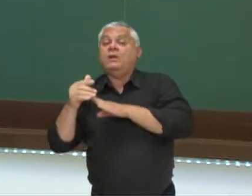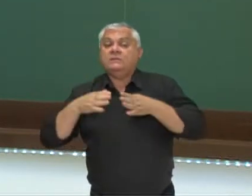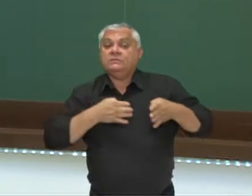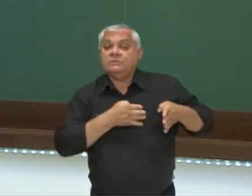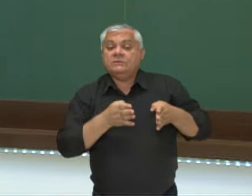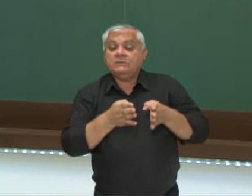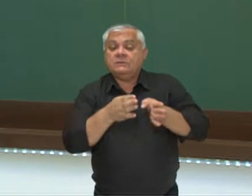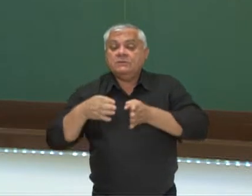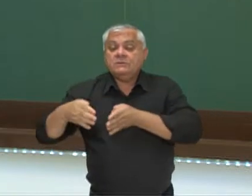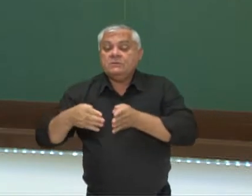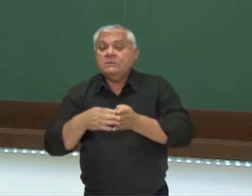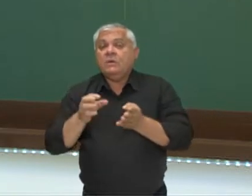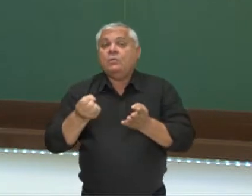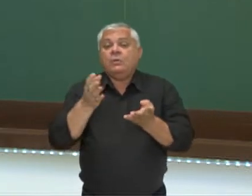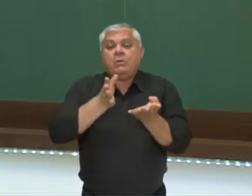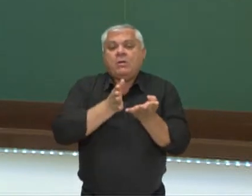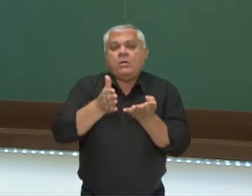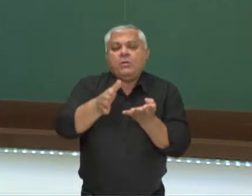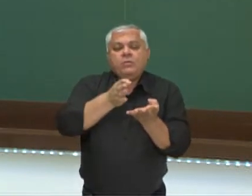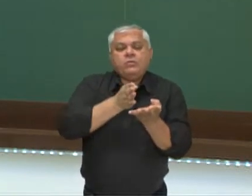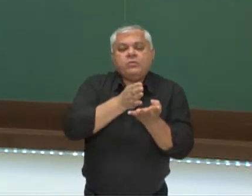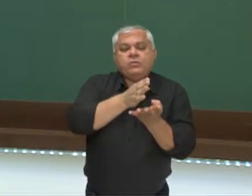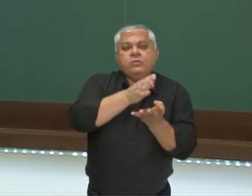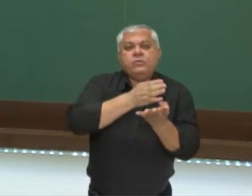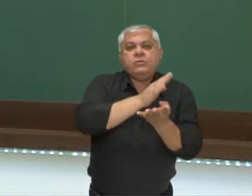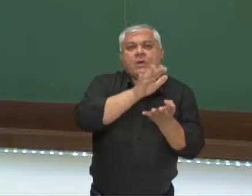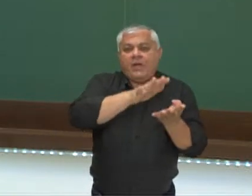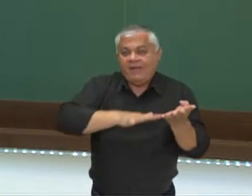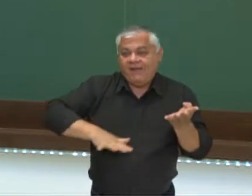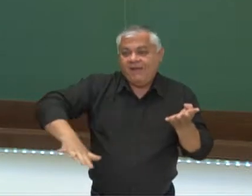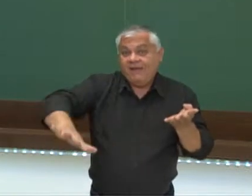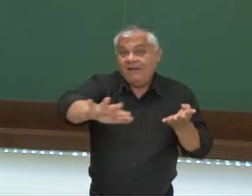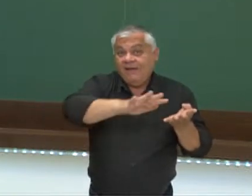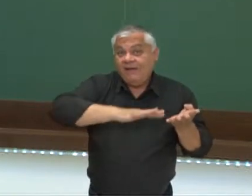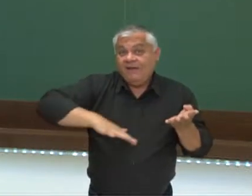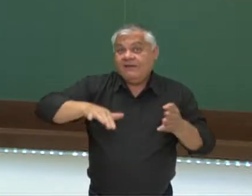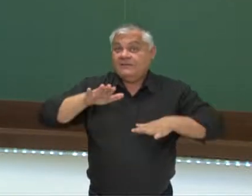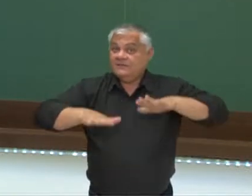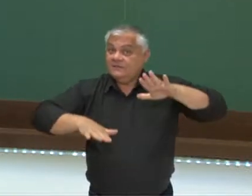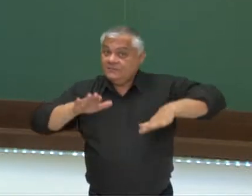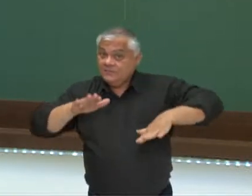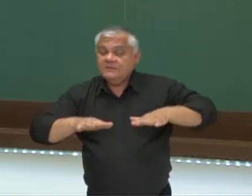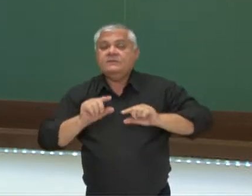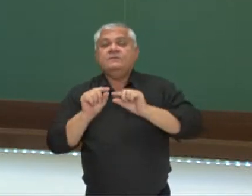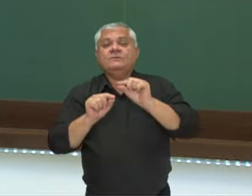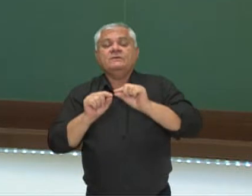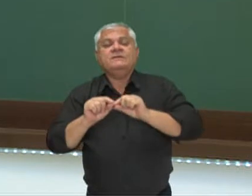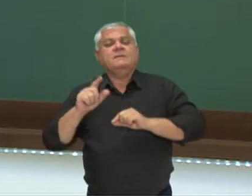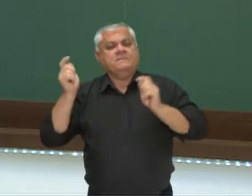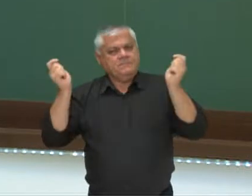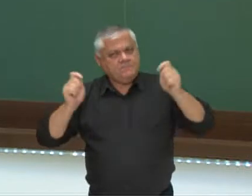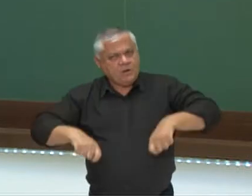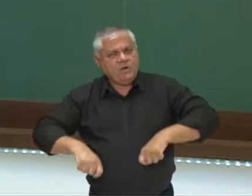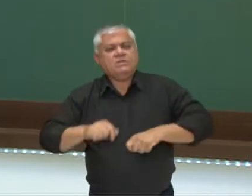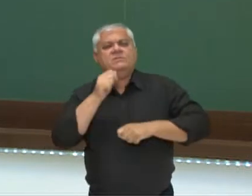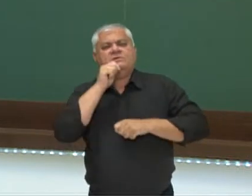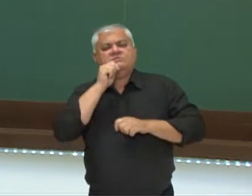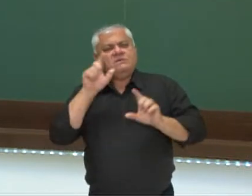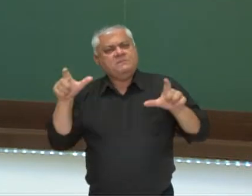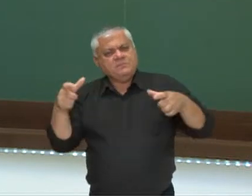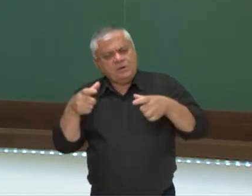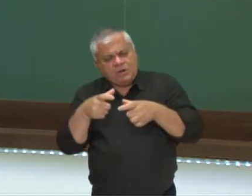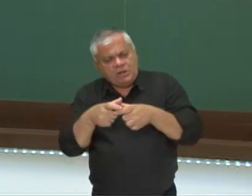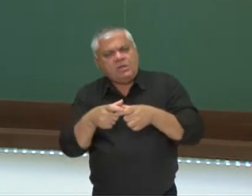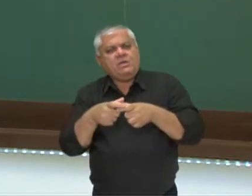bacia hidrográfica e também dependendo do tamanho da área de abrangência desta bacia hidrográfica, ela pode ser uma microbacia,